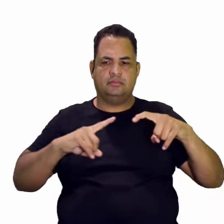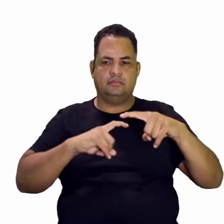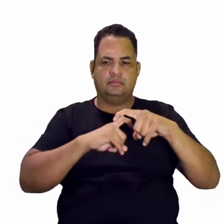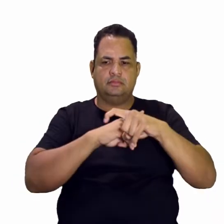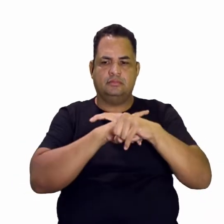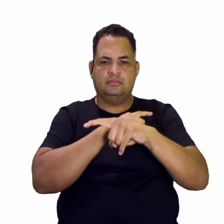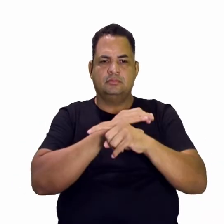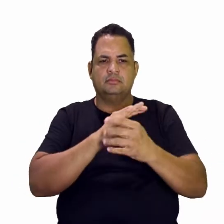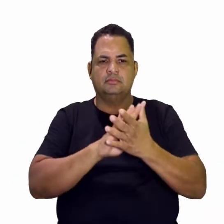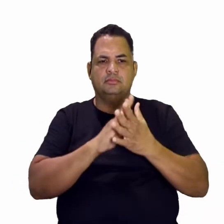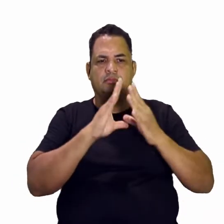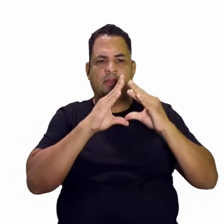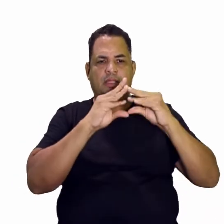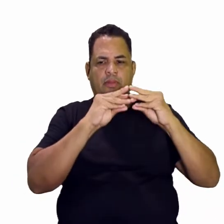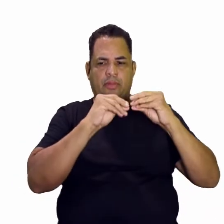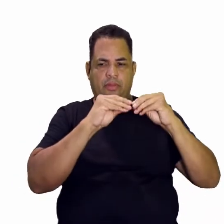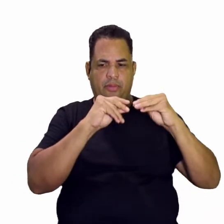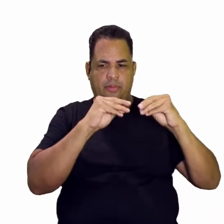bactérias